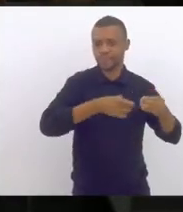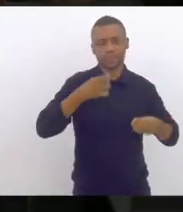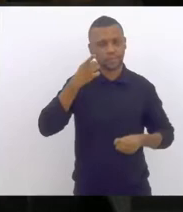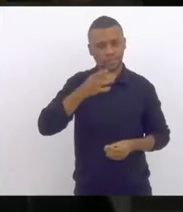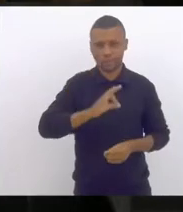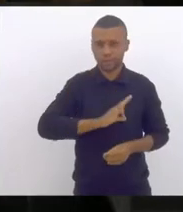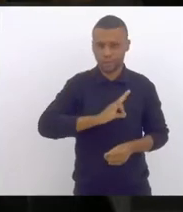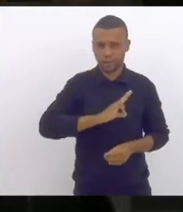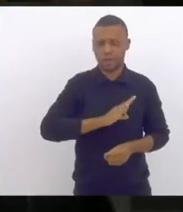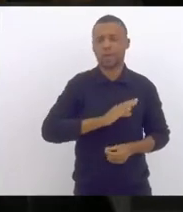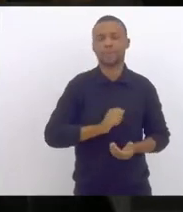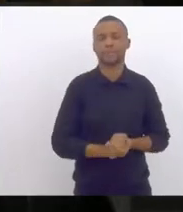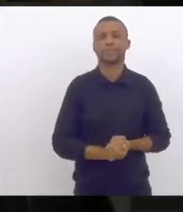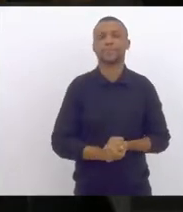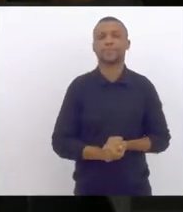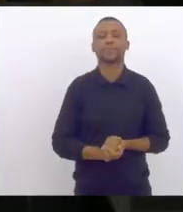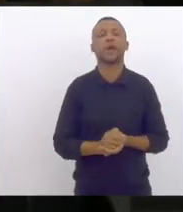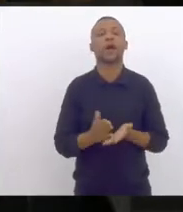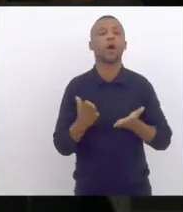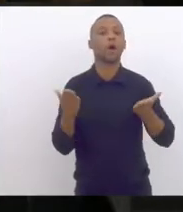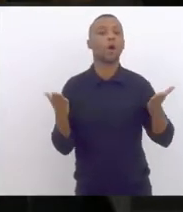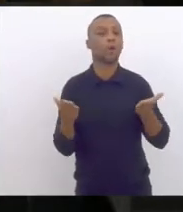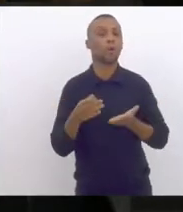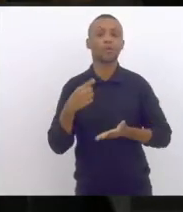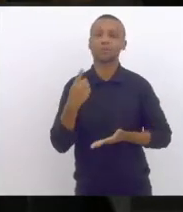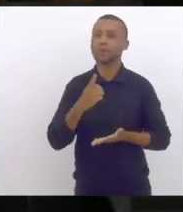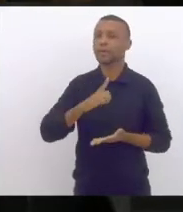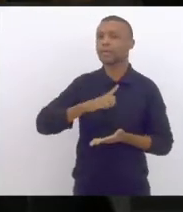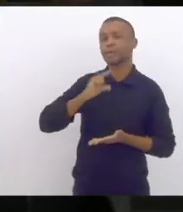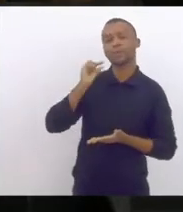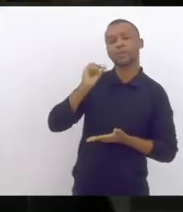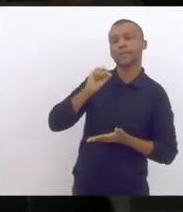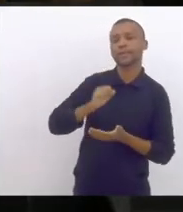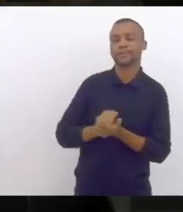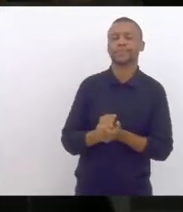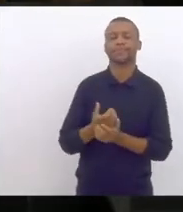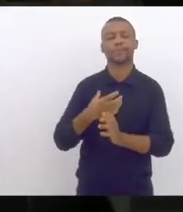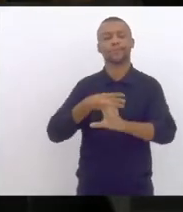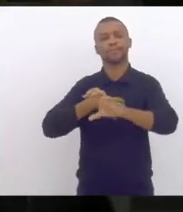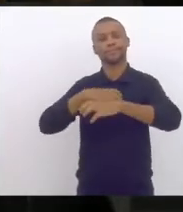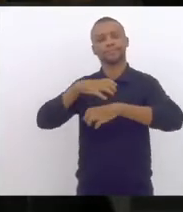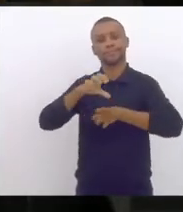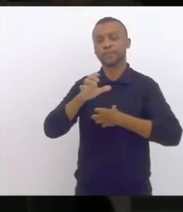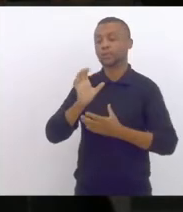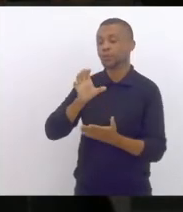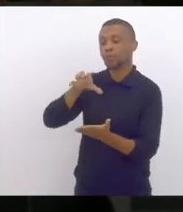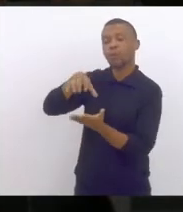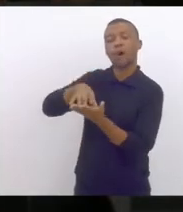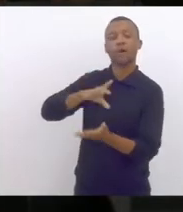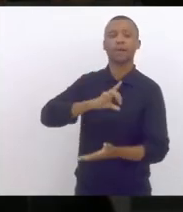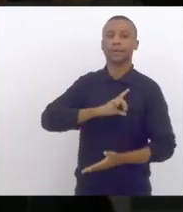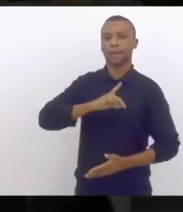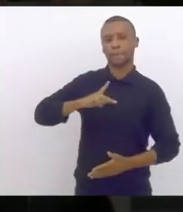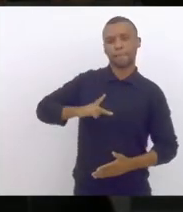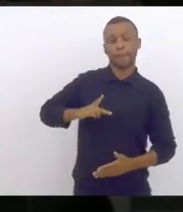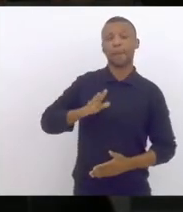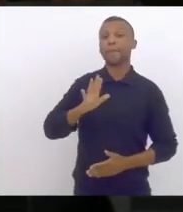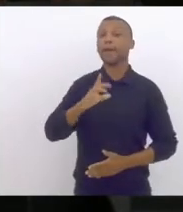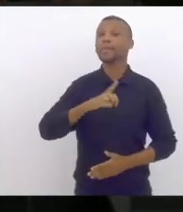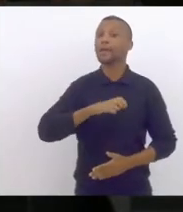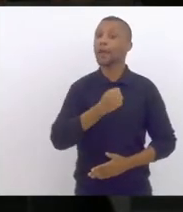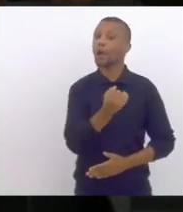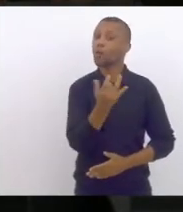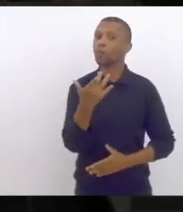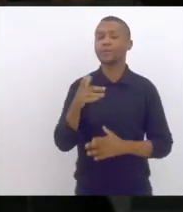nós temos, deputada André Siciliano, uma grande empatia com a defensoria, mas tem alguns